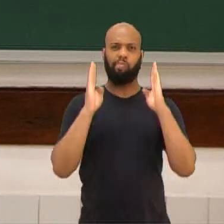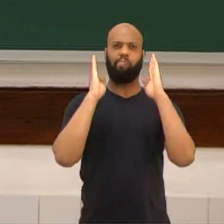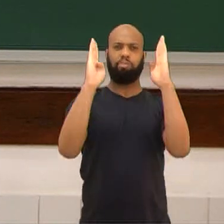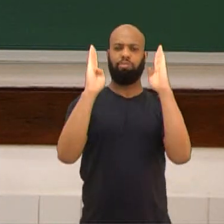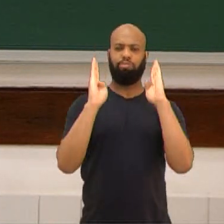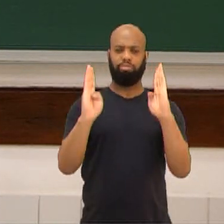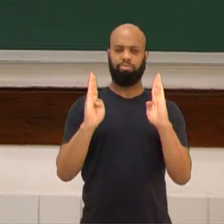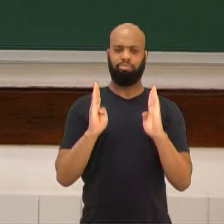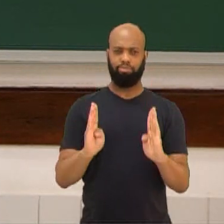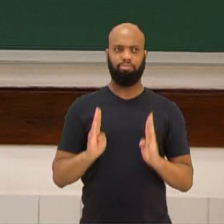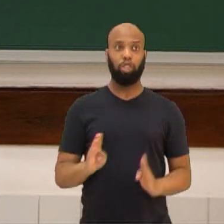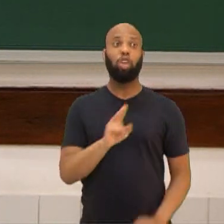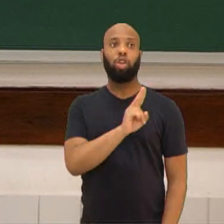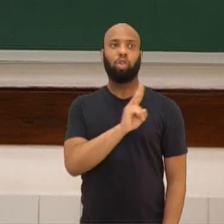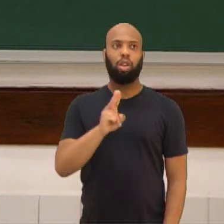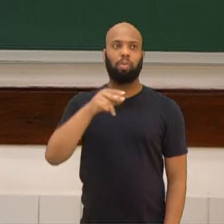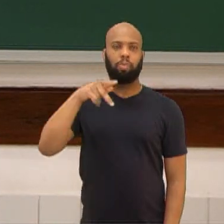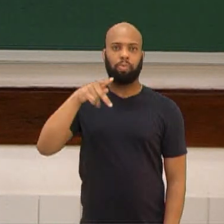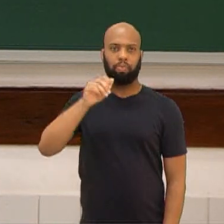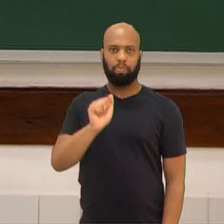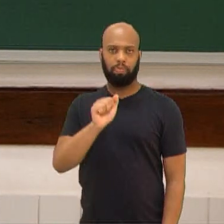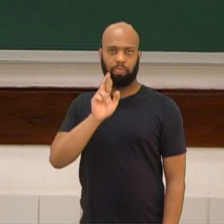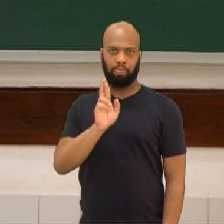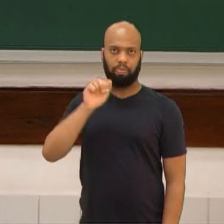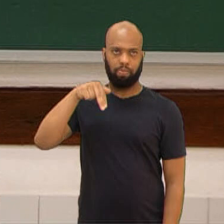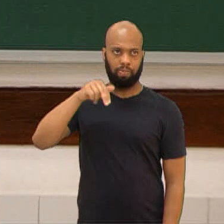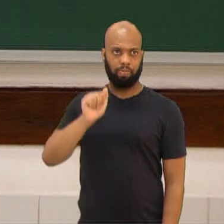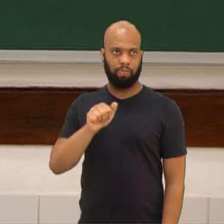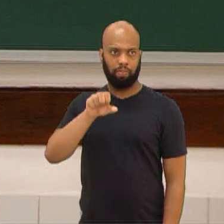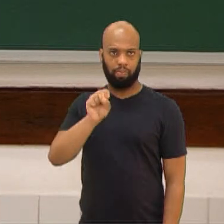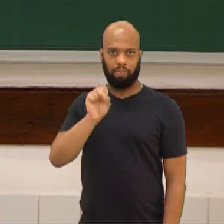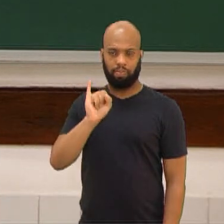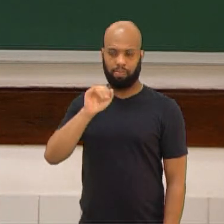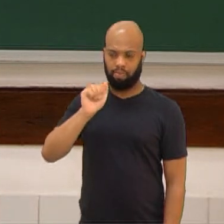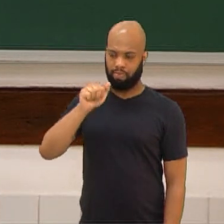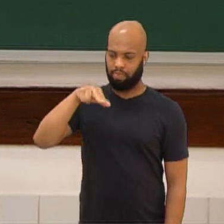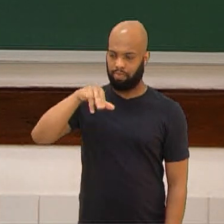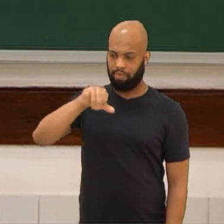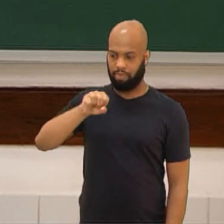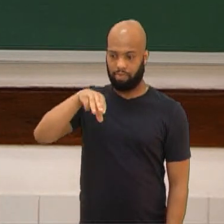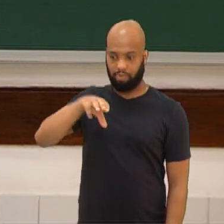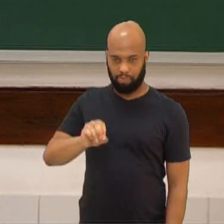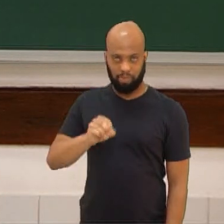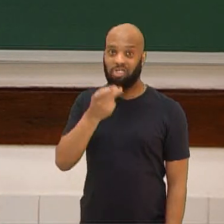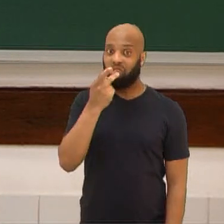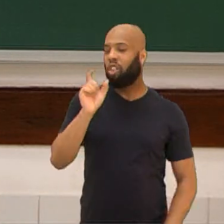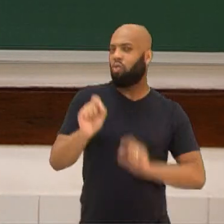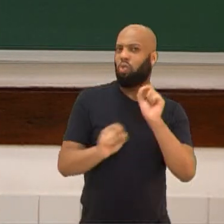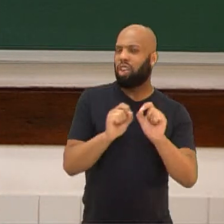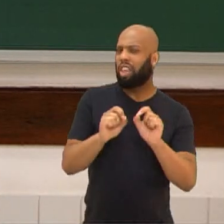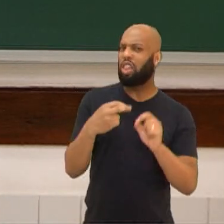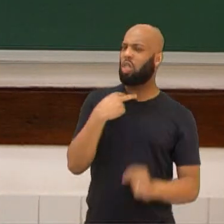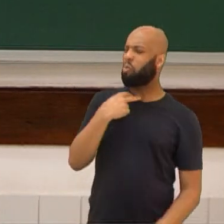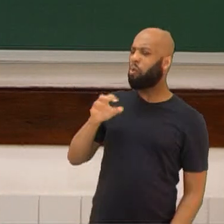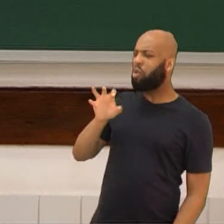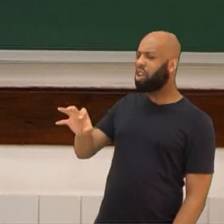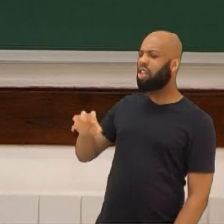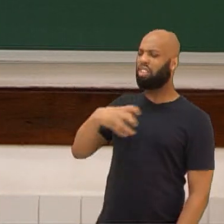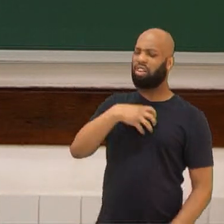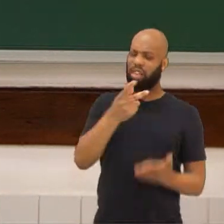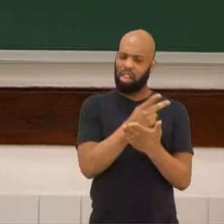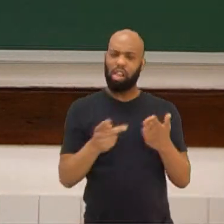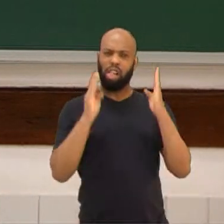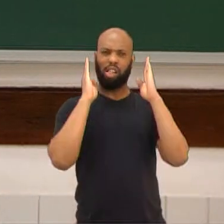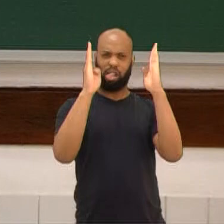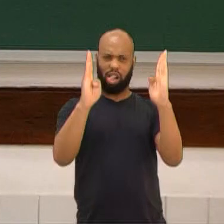toda aquela escala certinha. Eles criticavam muito isso. Eles falavam que a arte tinha que evoluir, não podia manter esse mesmo tipo de